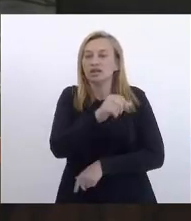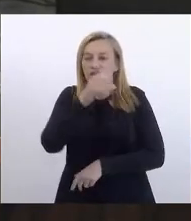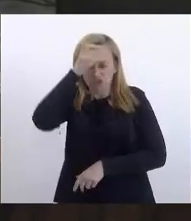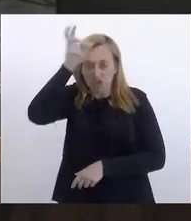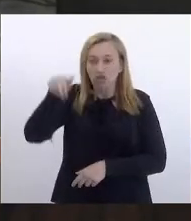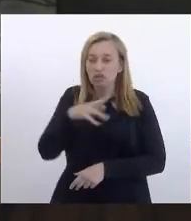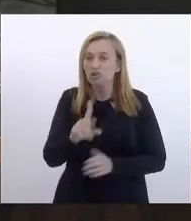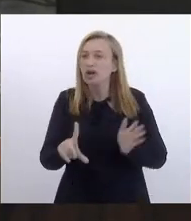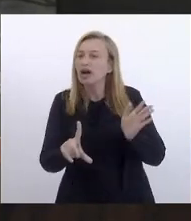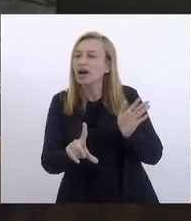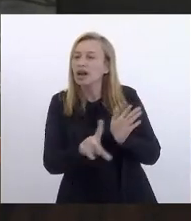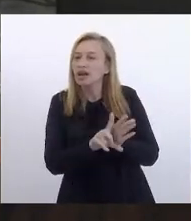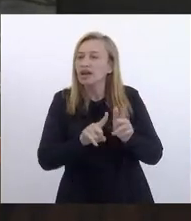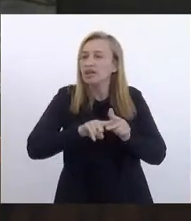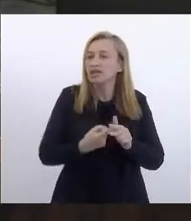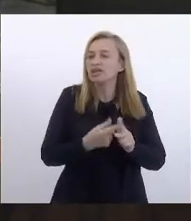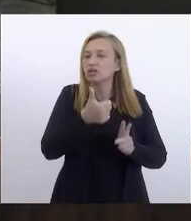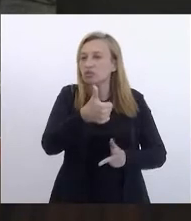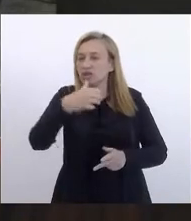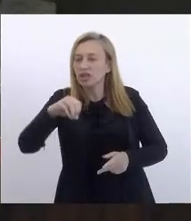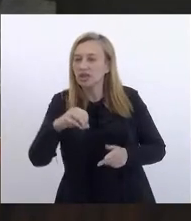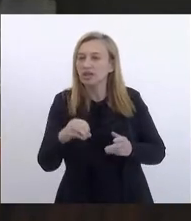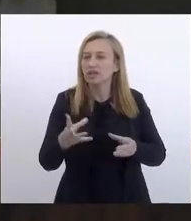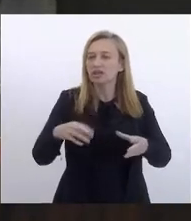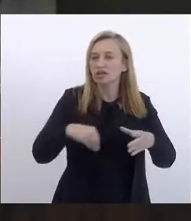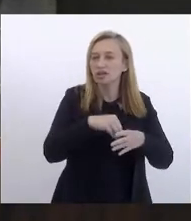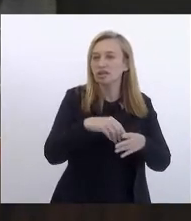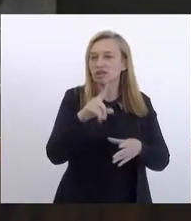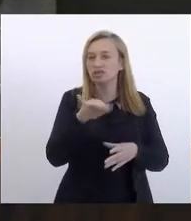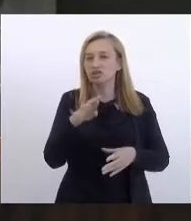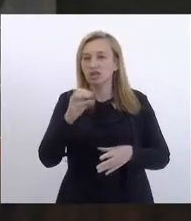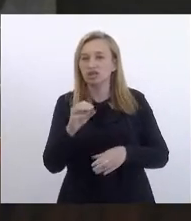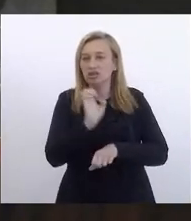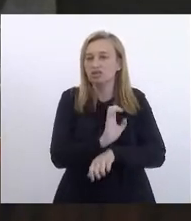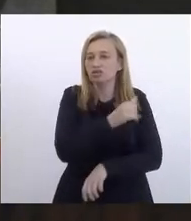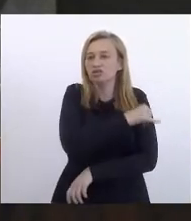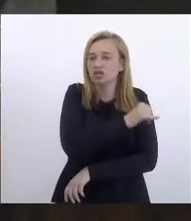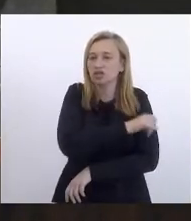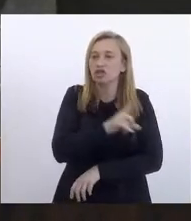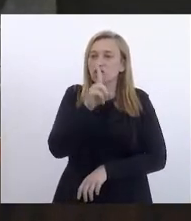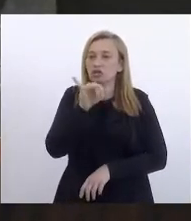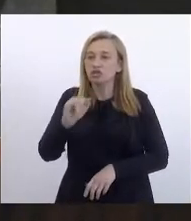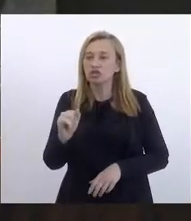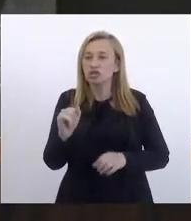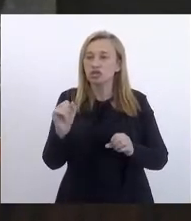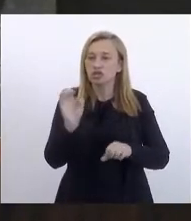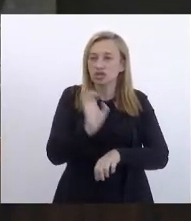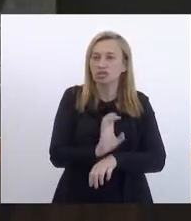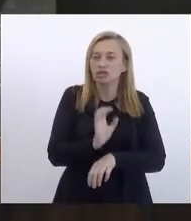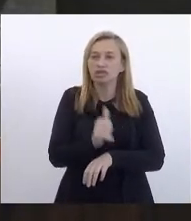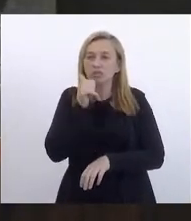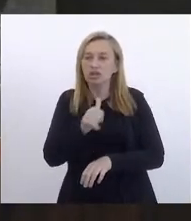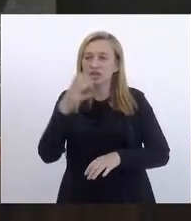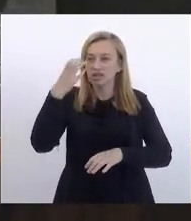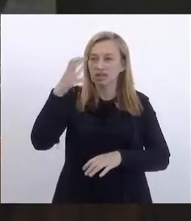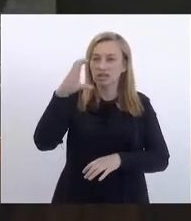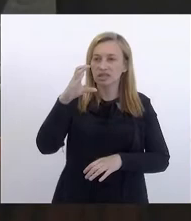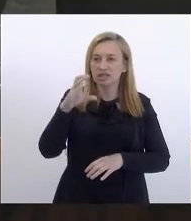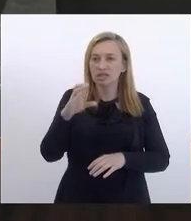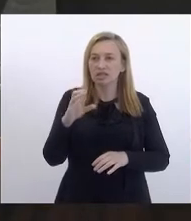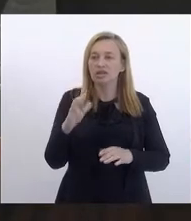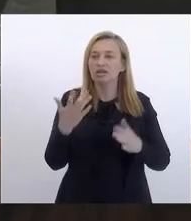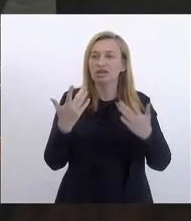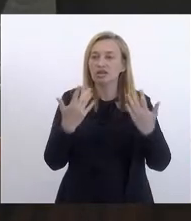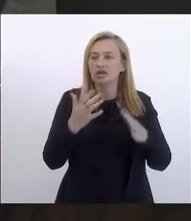.645 de 2010 para incluir no calendário oficial do Estado do Rio de Janeiro o Dia Estadual de Mulheres e Meninas na Ciência a ser comemorada anualmente no dia